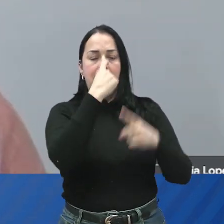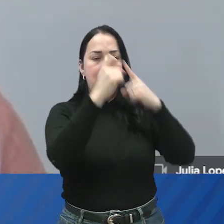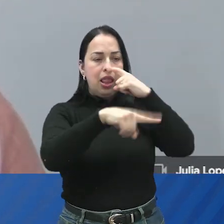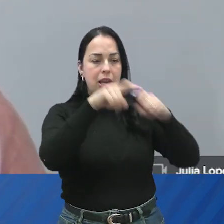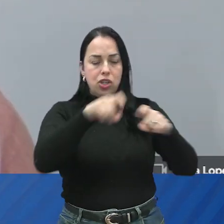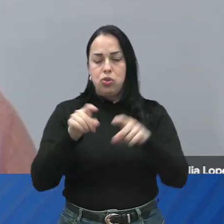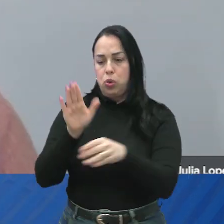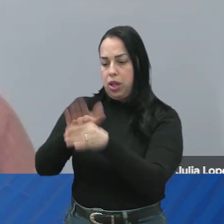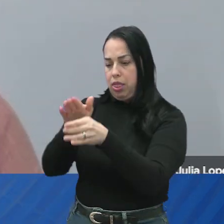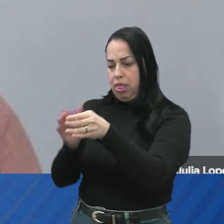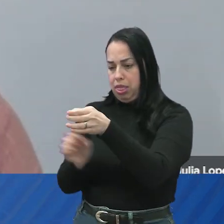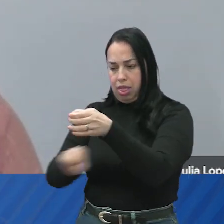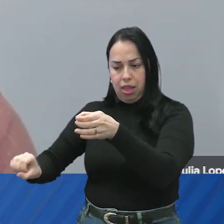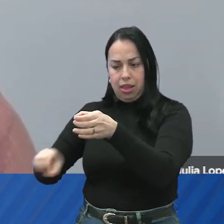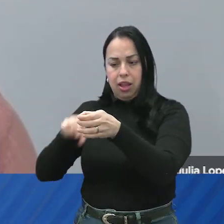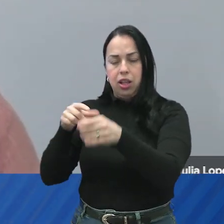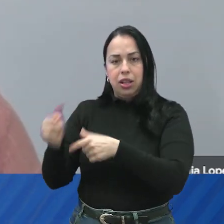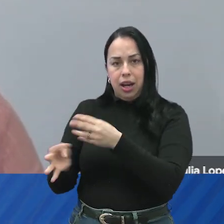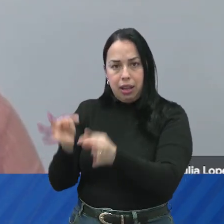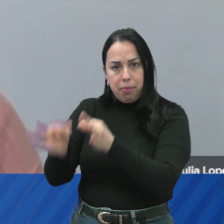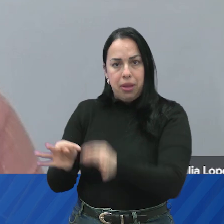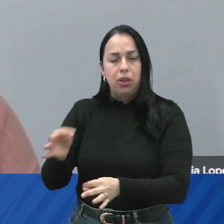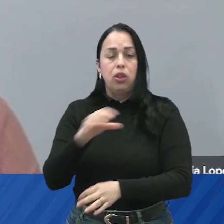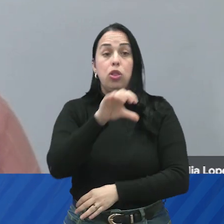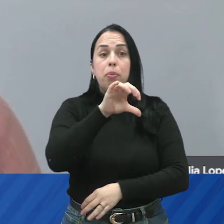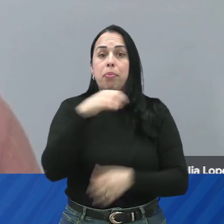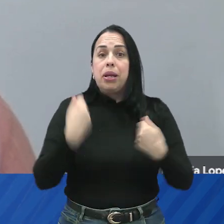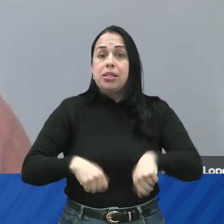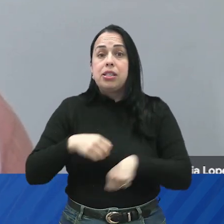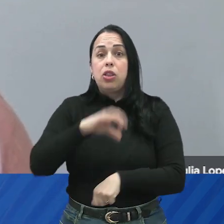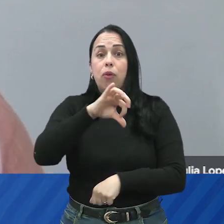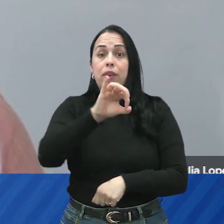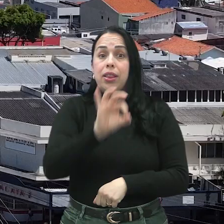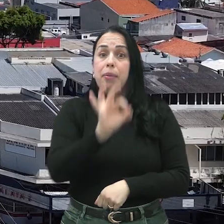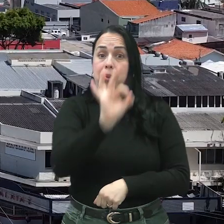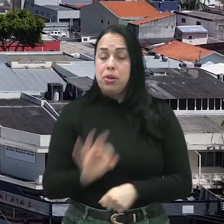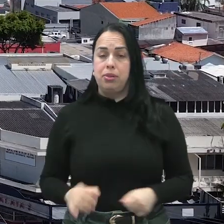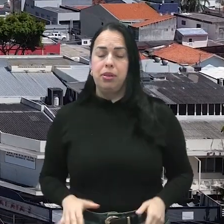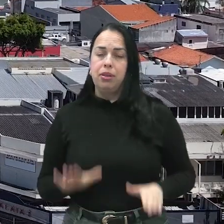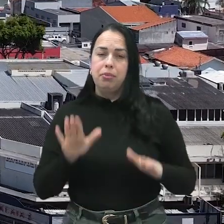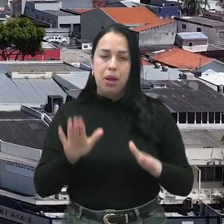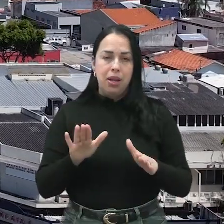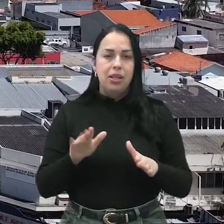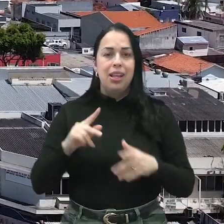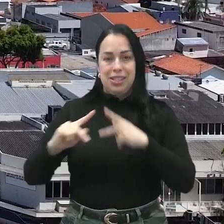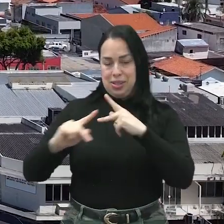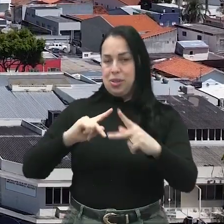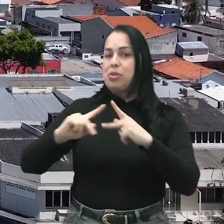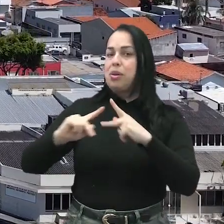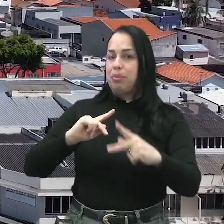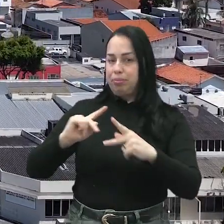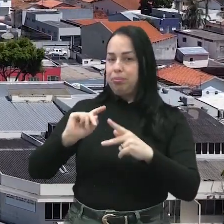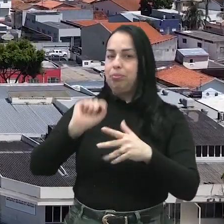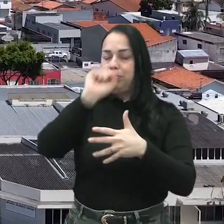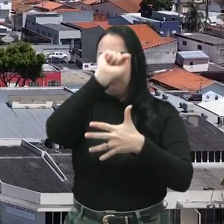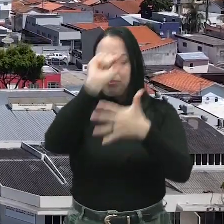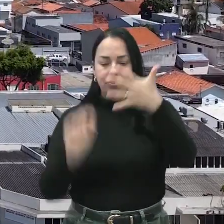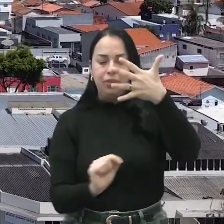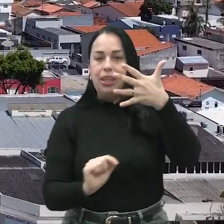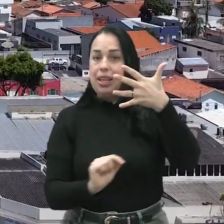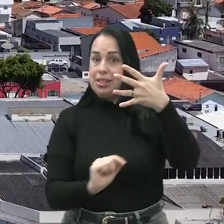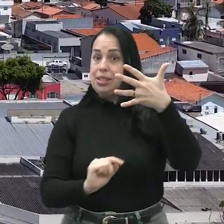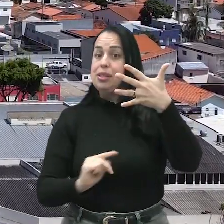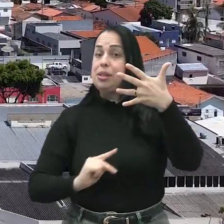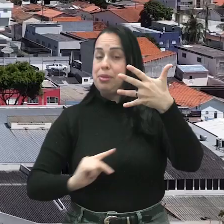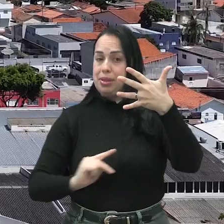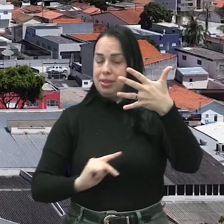de coleta e tratamento de esgoto para pelo menos 90% da população. Uma das cidades que fazem parte dessa lista